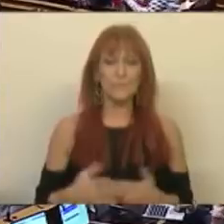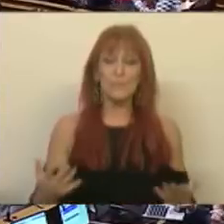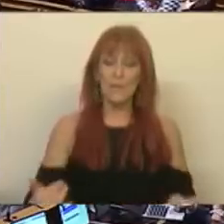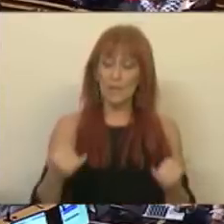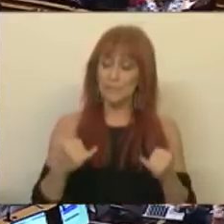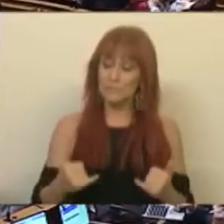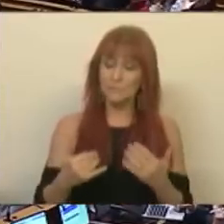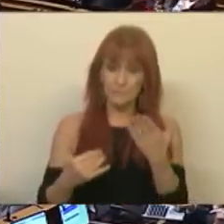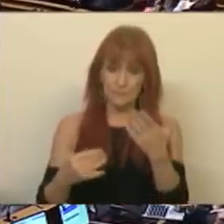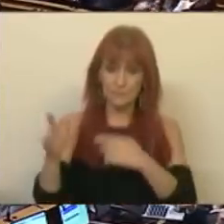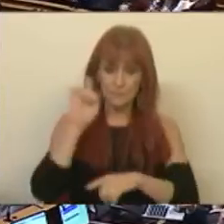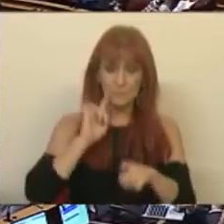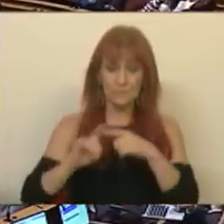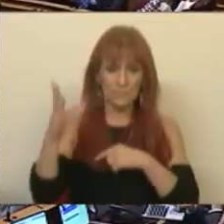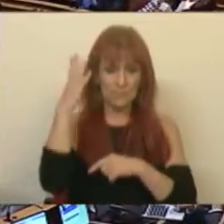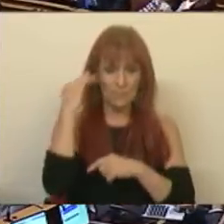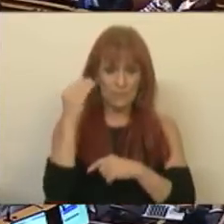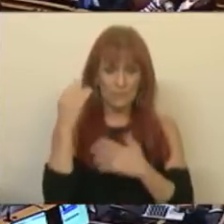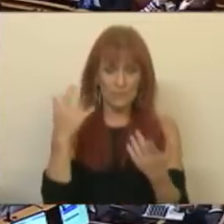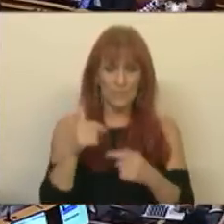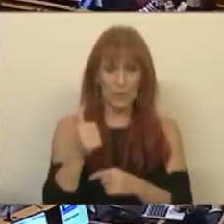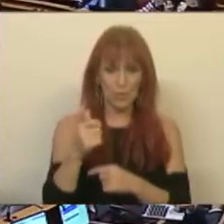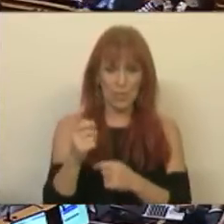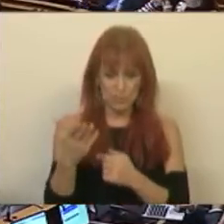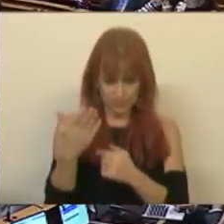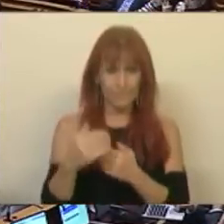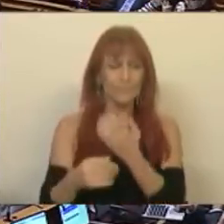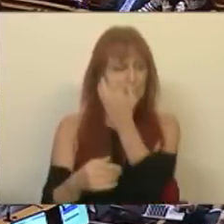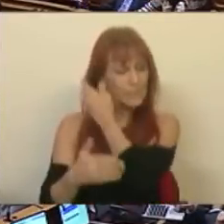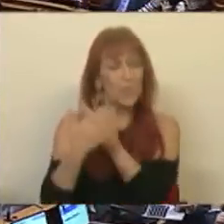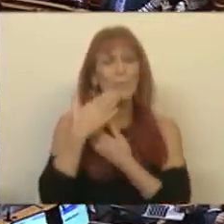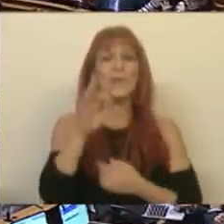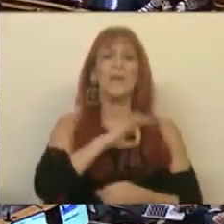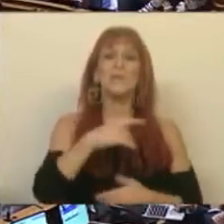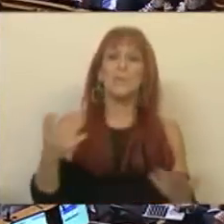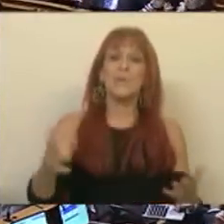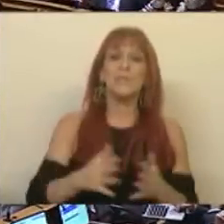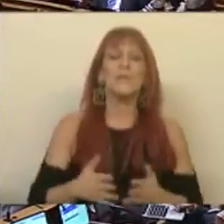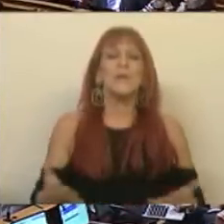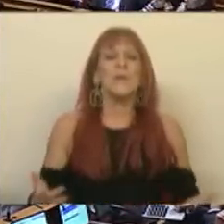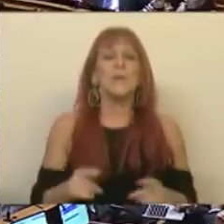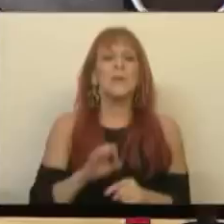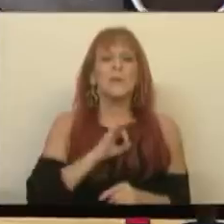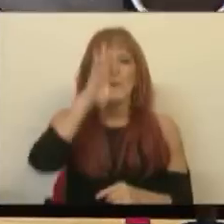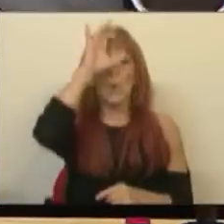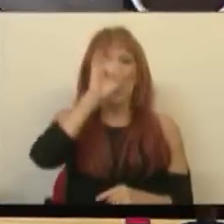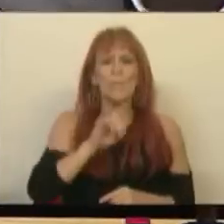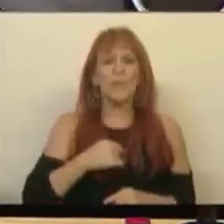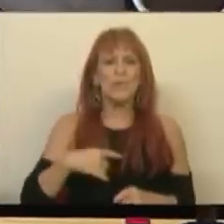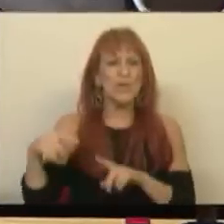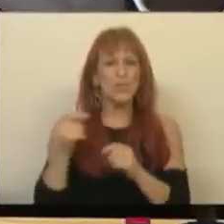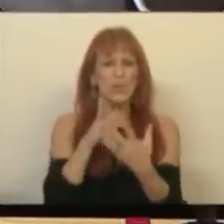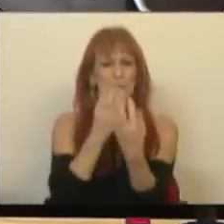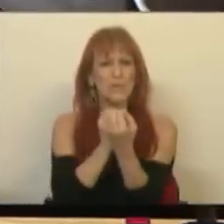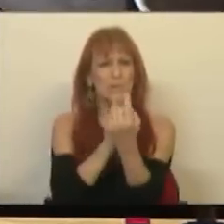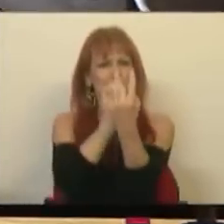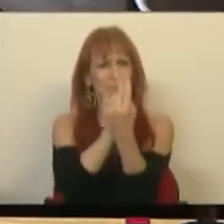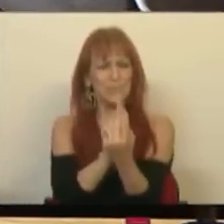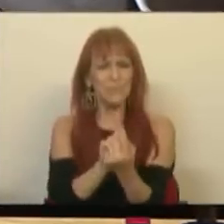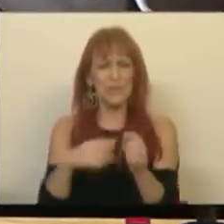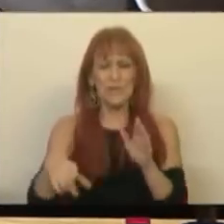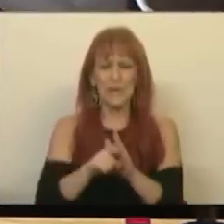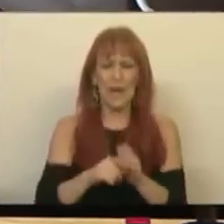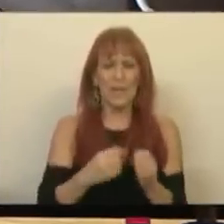tem de novo a palavra senhor deputada Catarina Martins do BR muito obrigada senhor eu não discutir consigo a legalidade